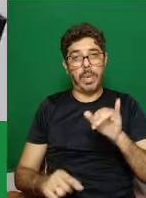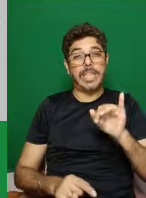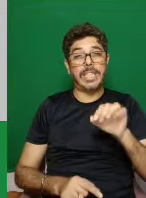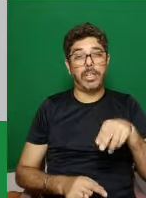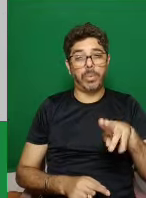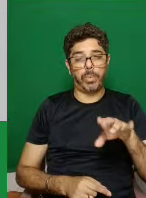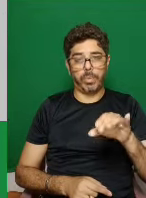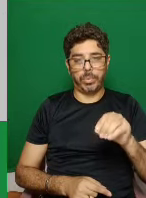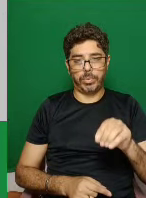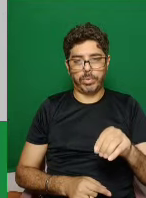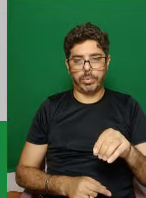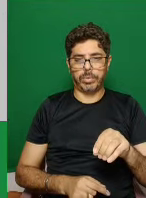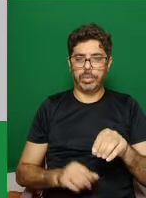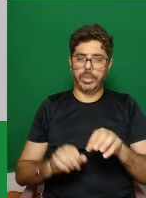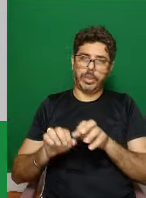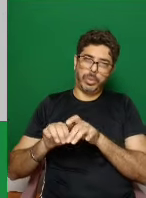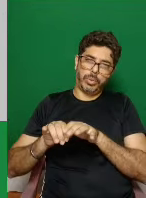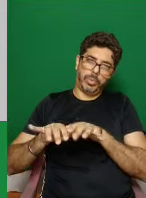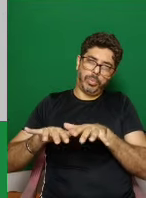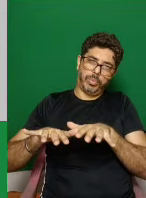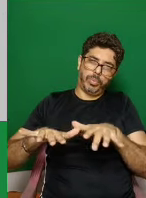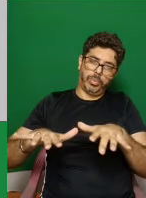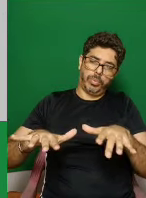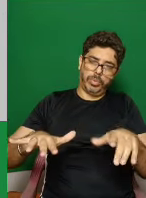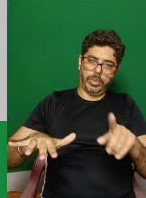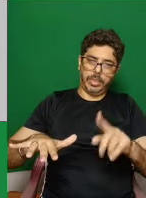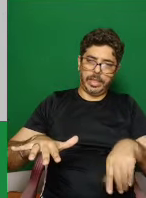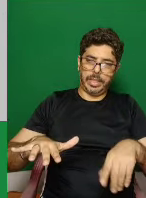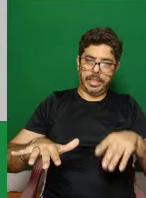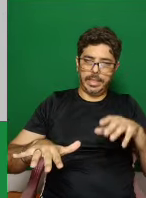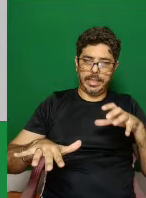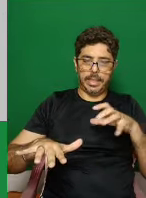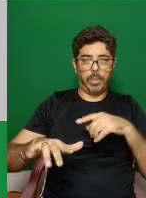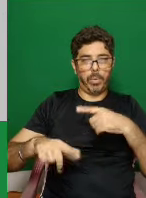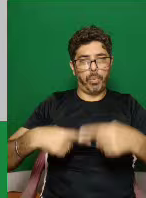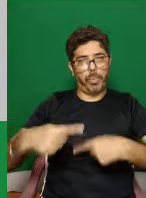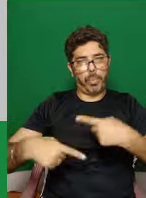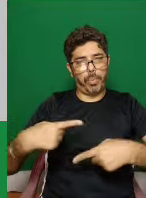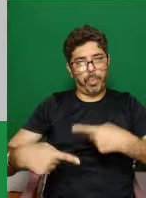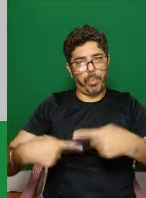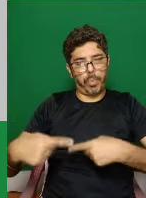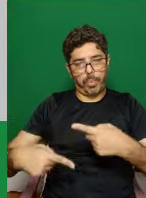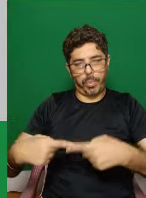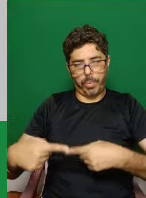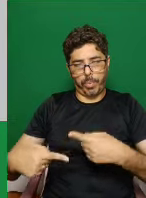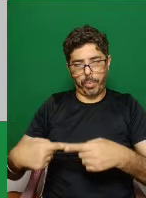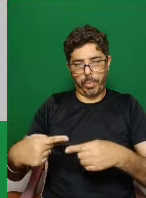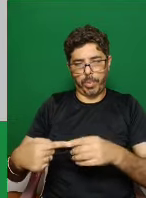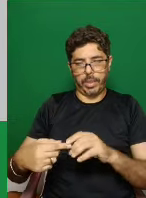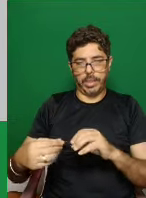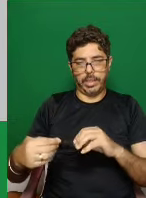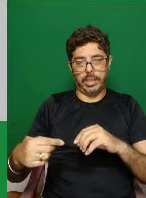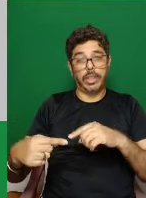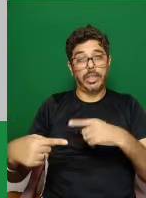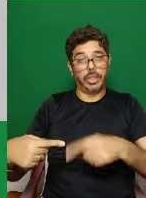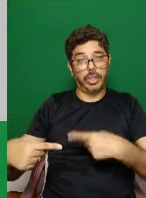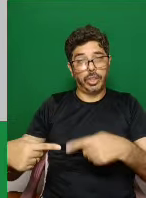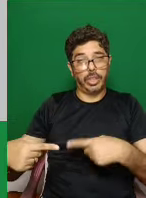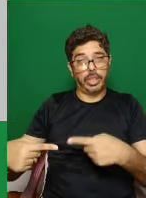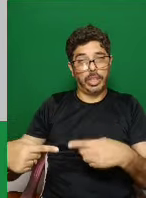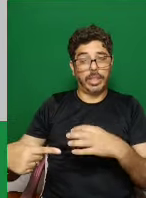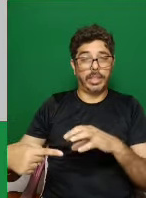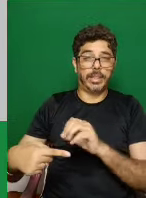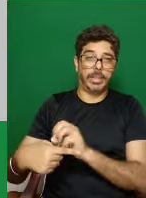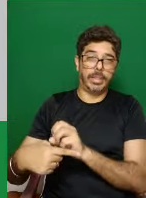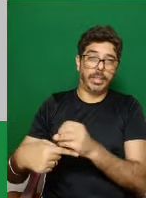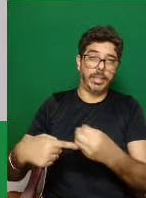A partir daí, a trajetória das partículas é regulada pela força centrífuga que atua sobre as partículas devido ao giro do rotor